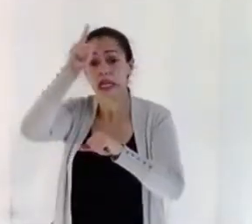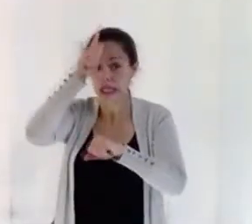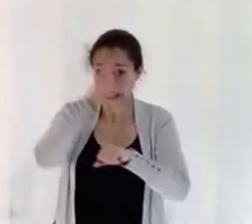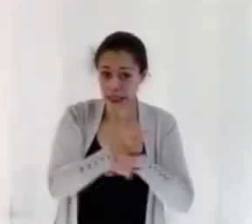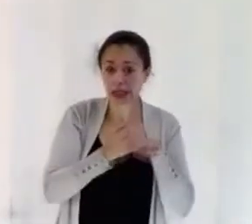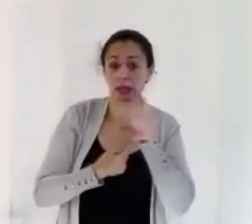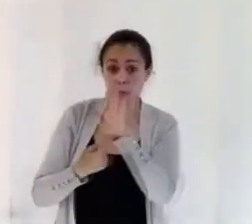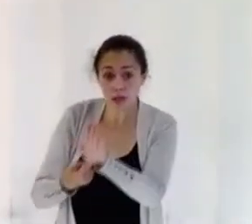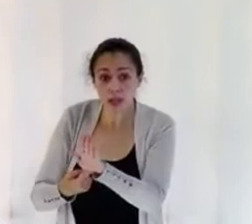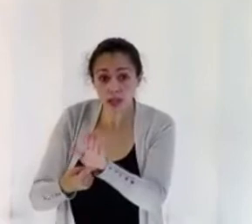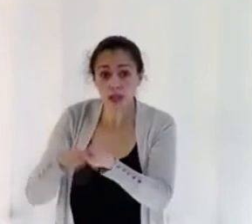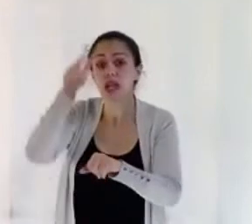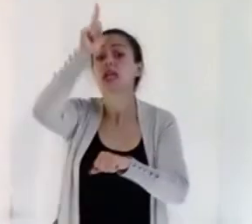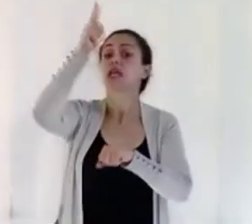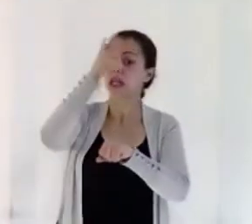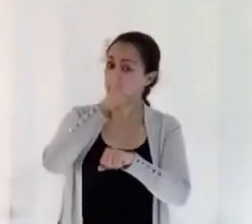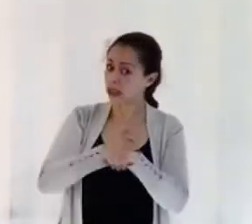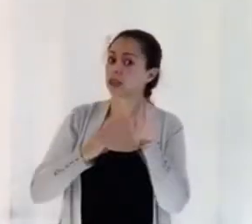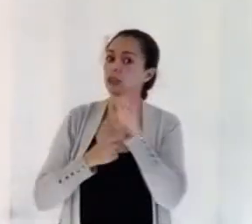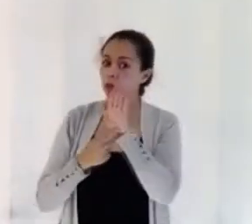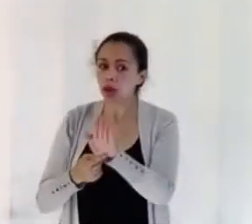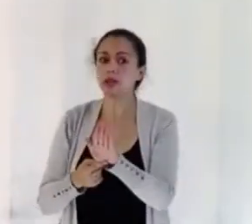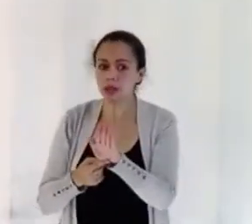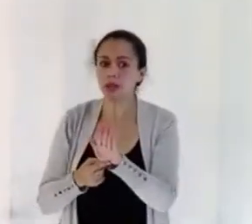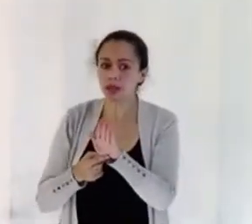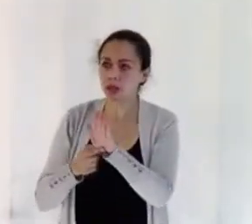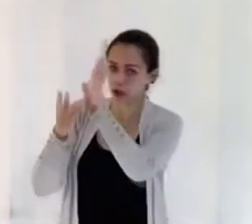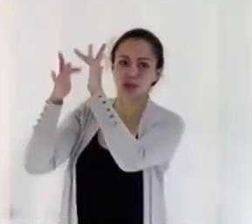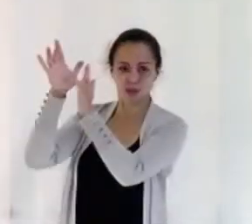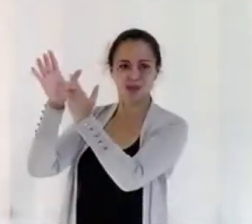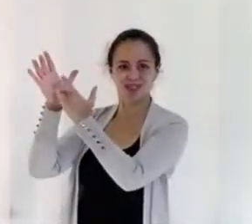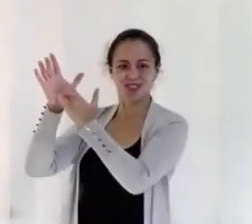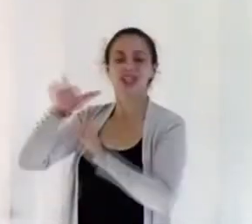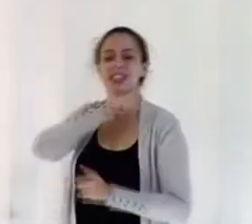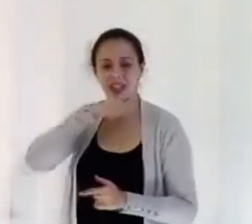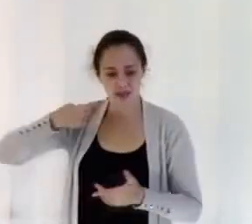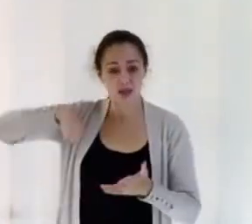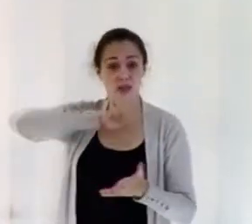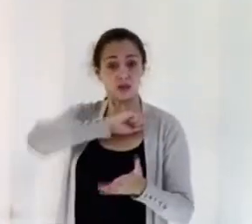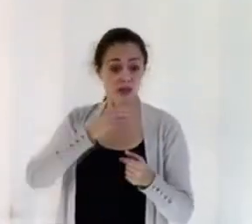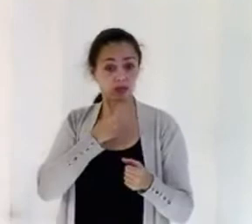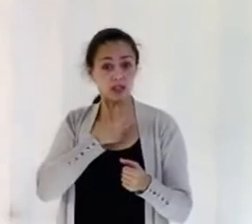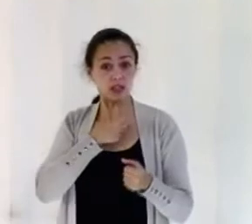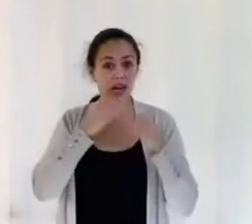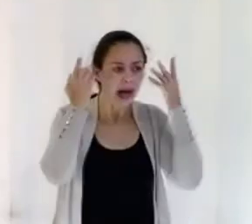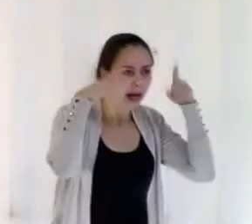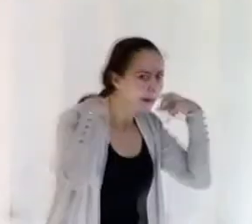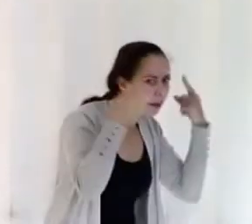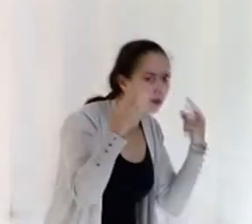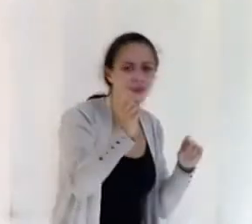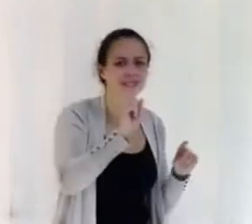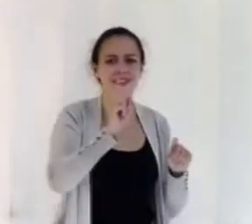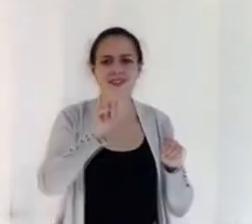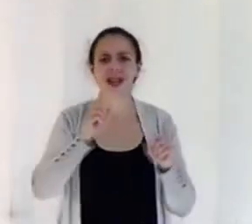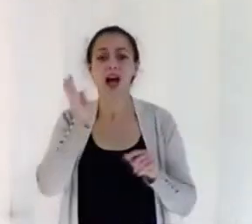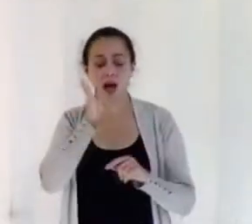não voltarem, mas oferecerem um sacrifício de louvor. E ele coloca mais, ele fala que também nós